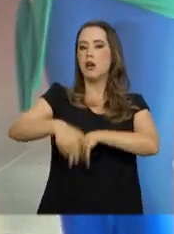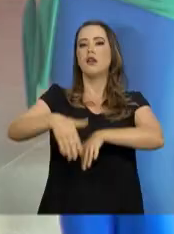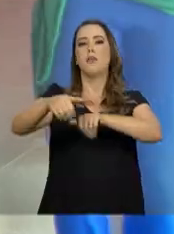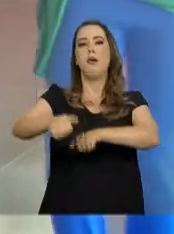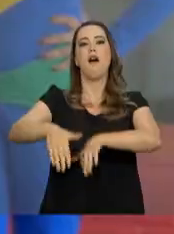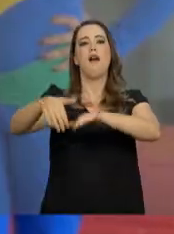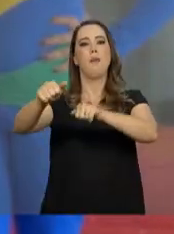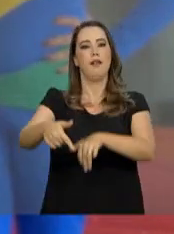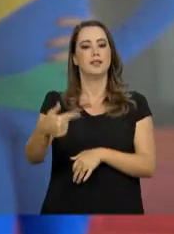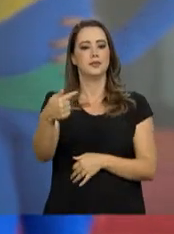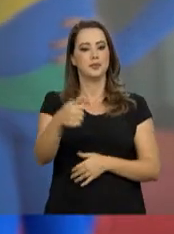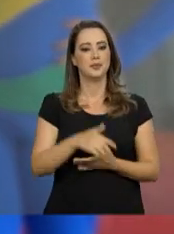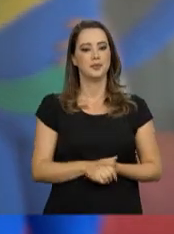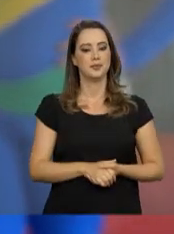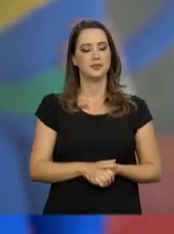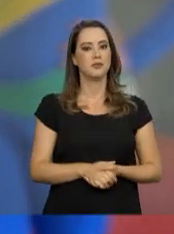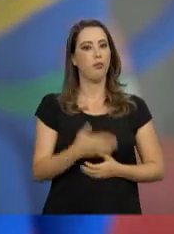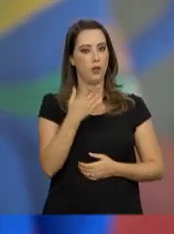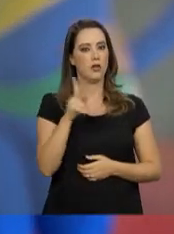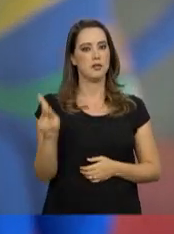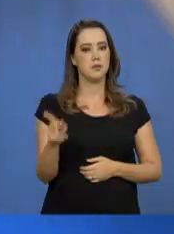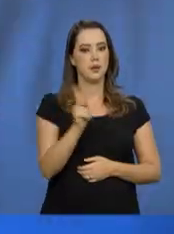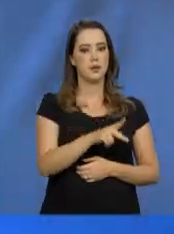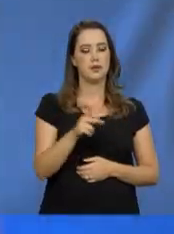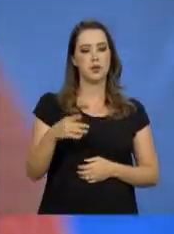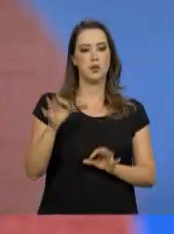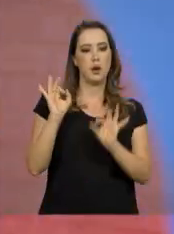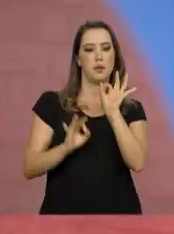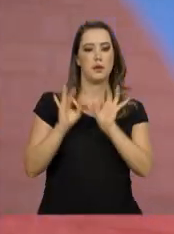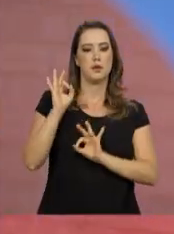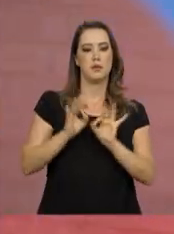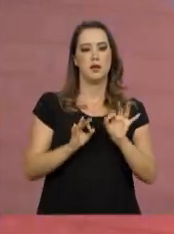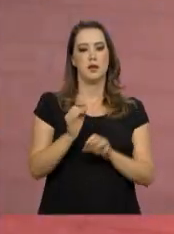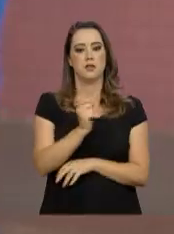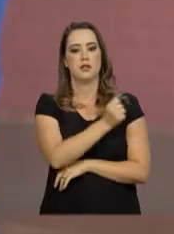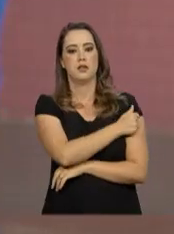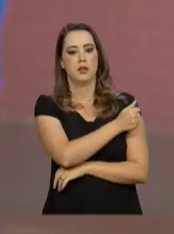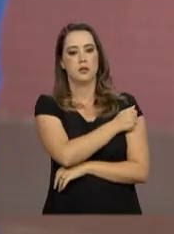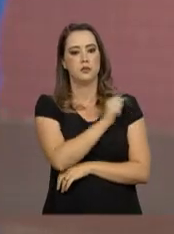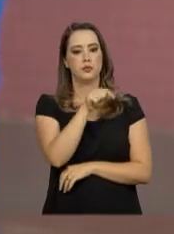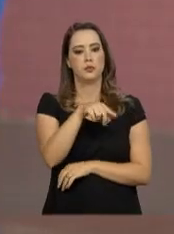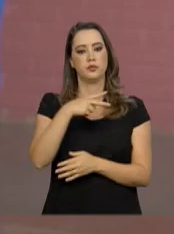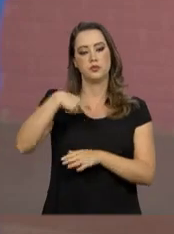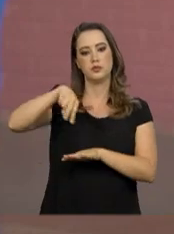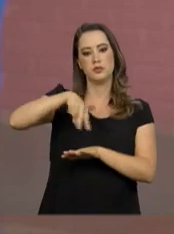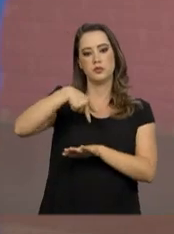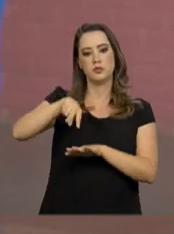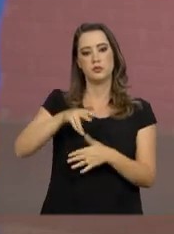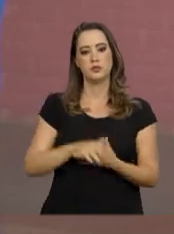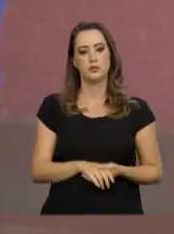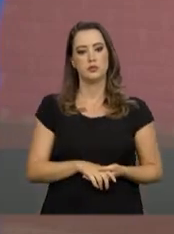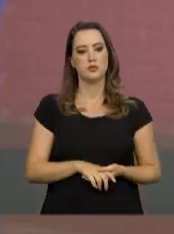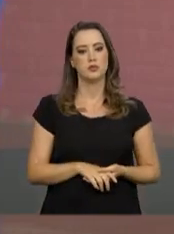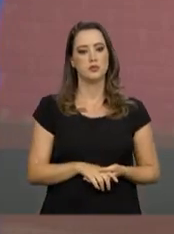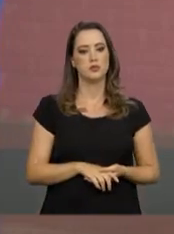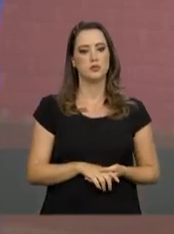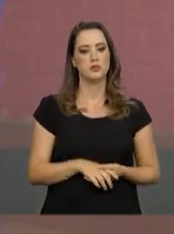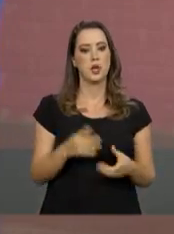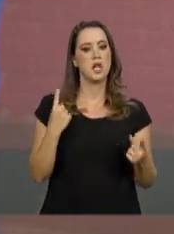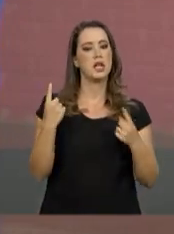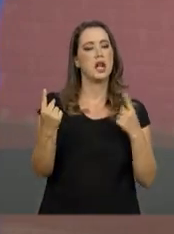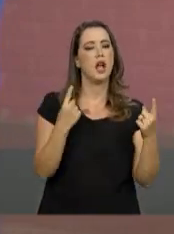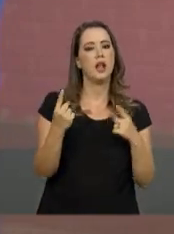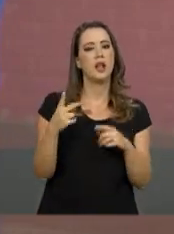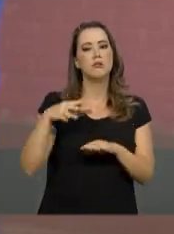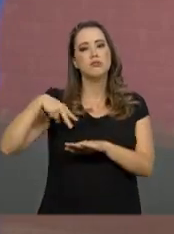de setembro. Há 19 anos, essa professora prepara alunos para o evento. Cada movimento que você faz é como se você